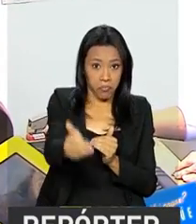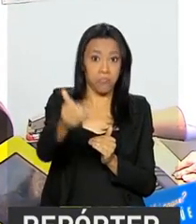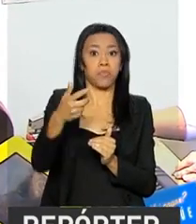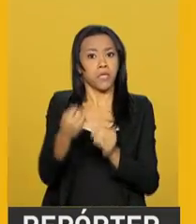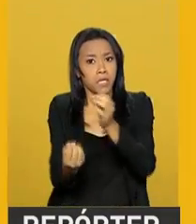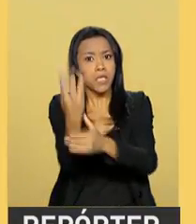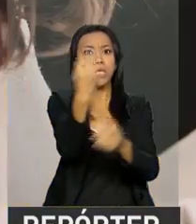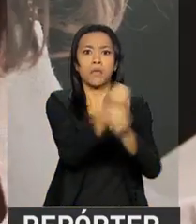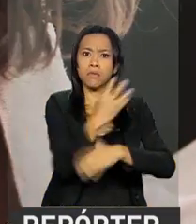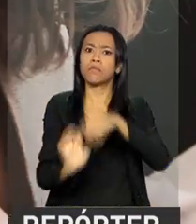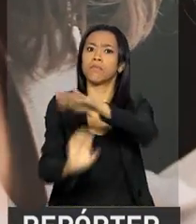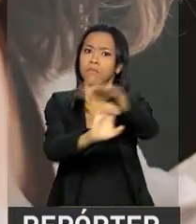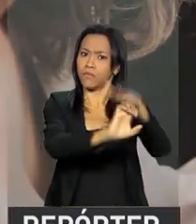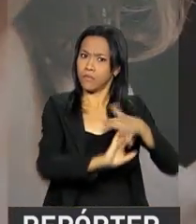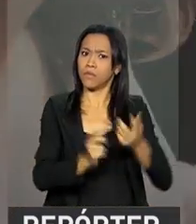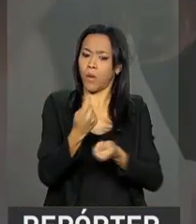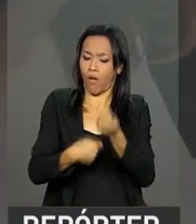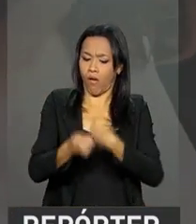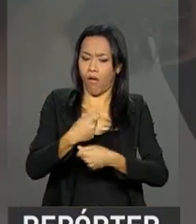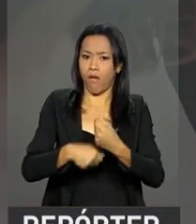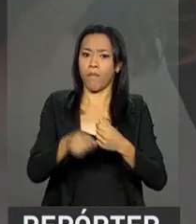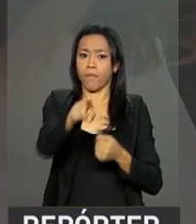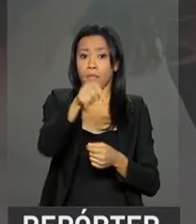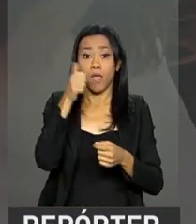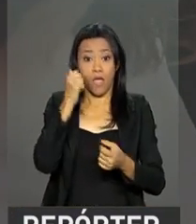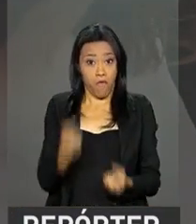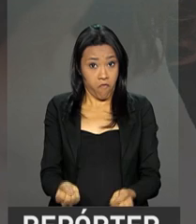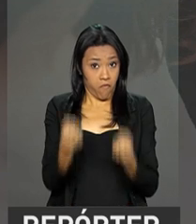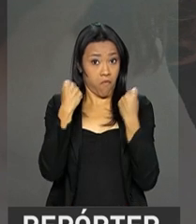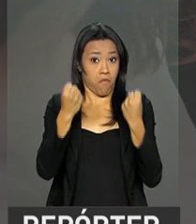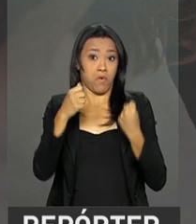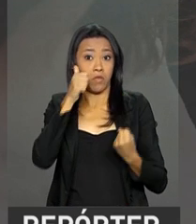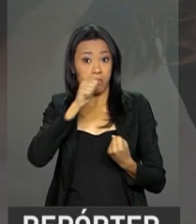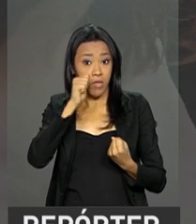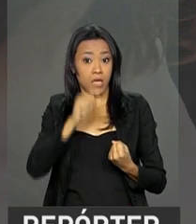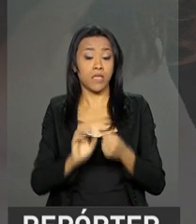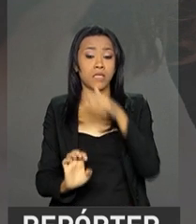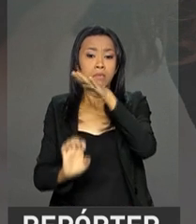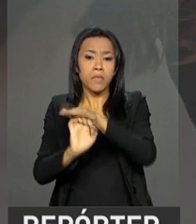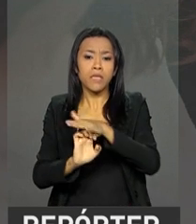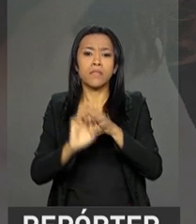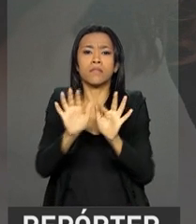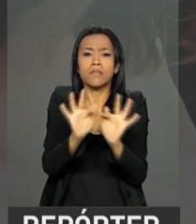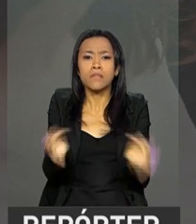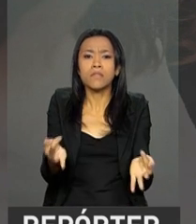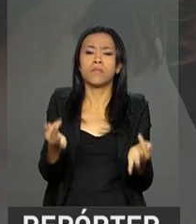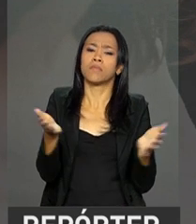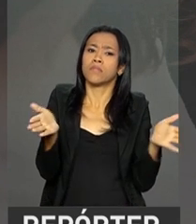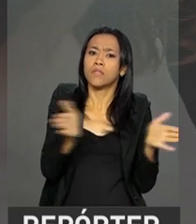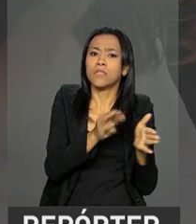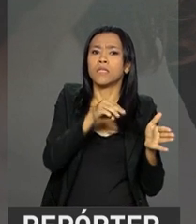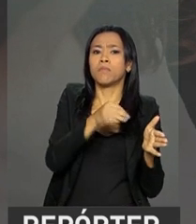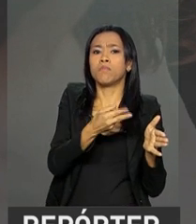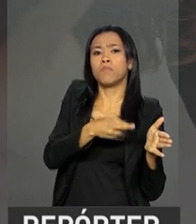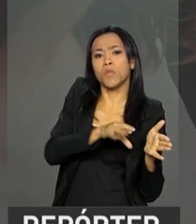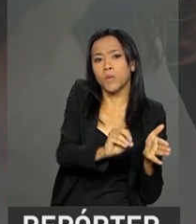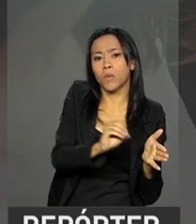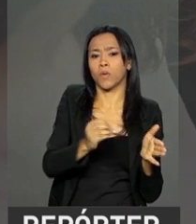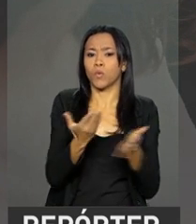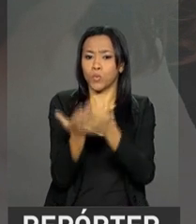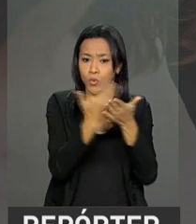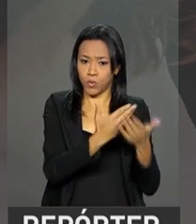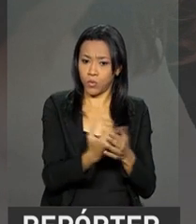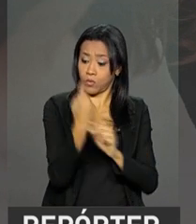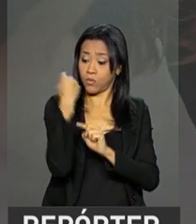negócios a participação feminina é forte no universo das Micro e Pequenas Empresas segundo o estudo em